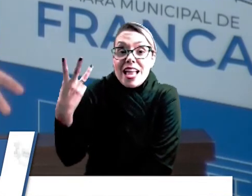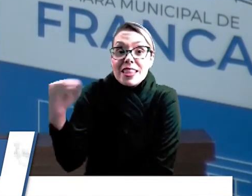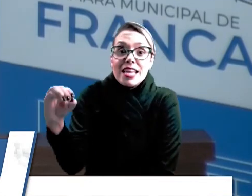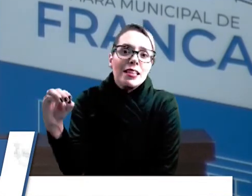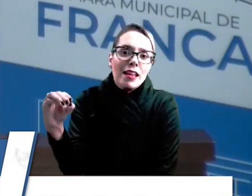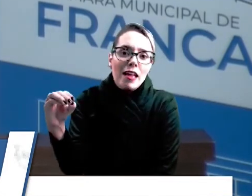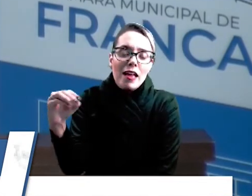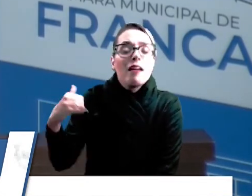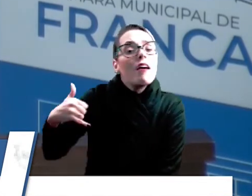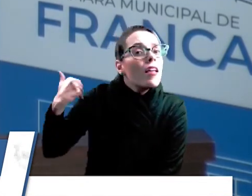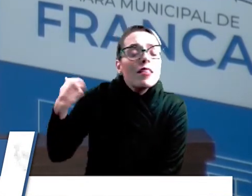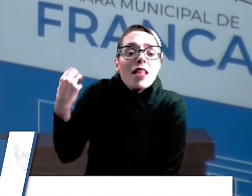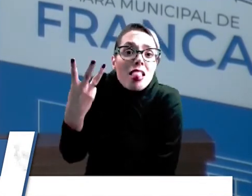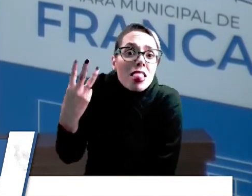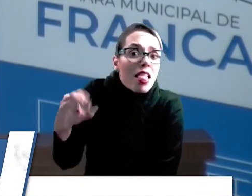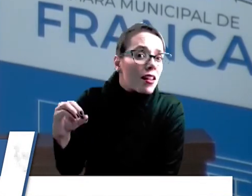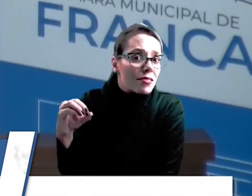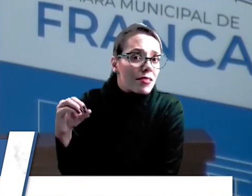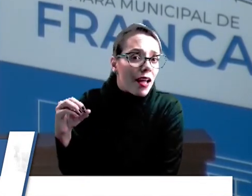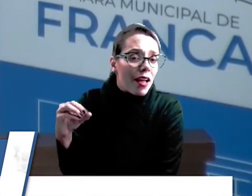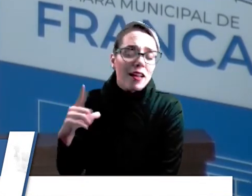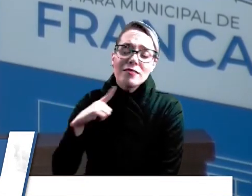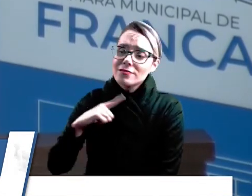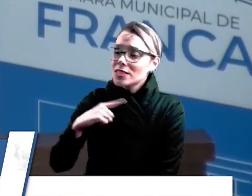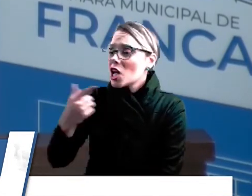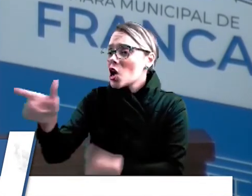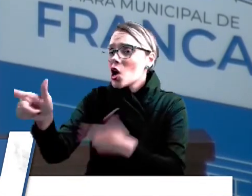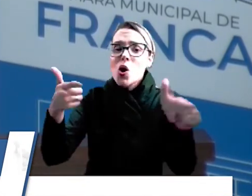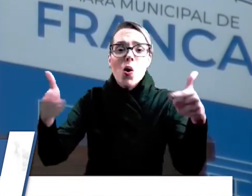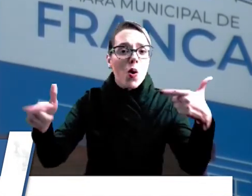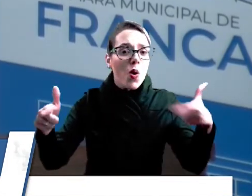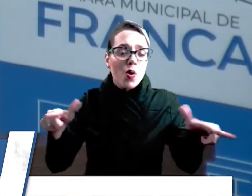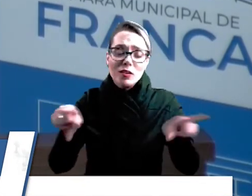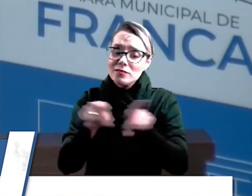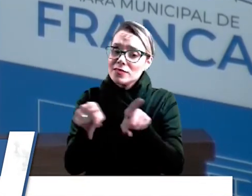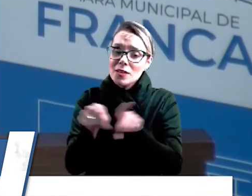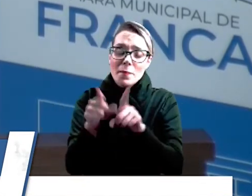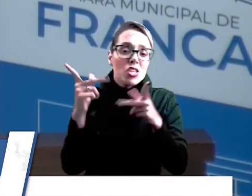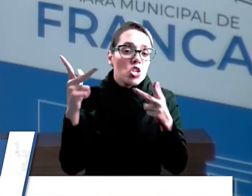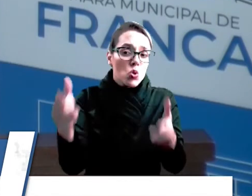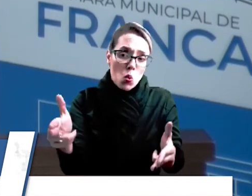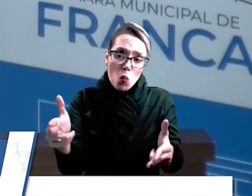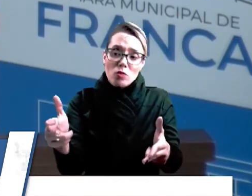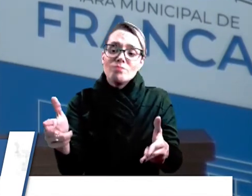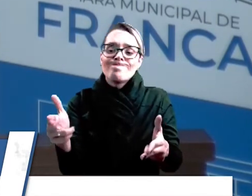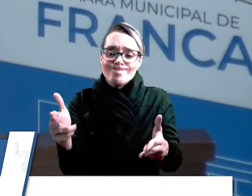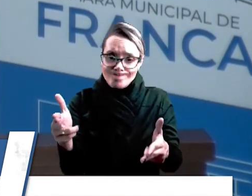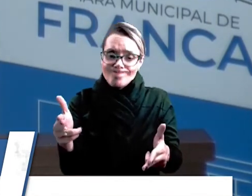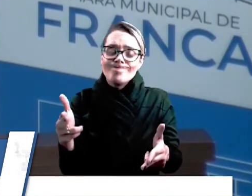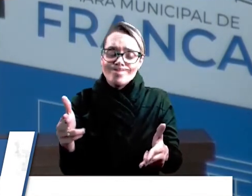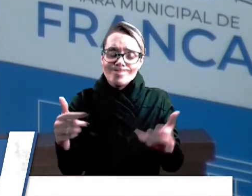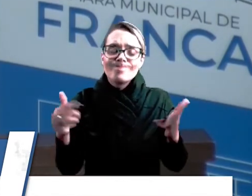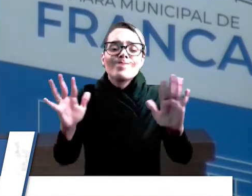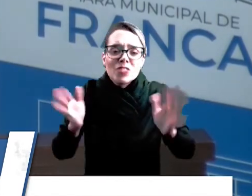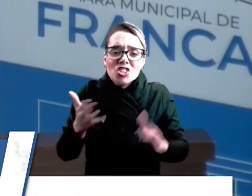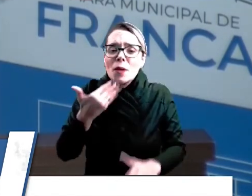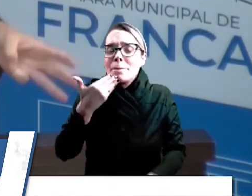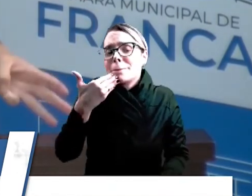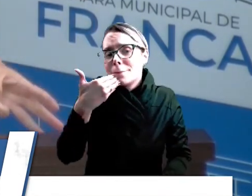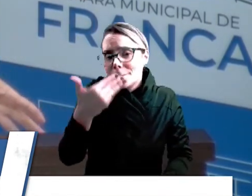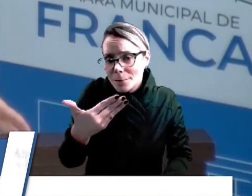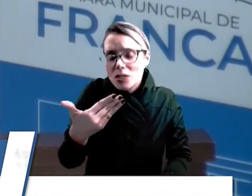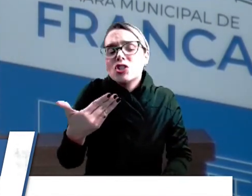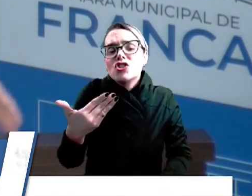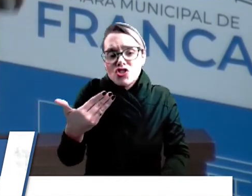nas outras áreas é a mesma coisa. Então, fica aqui mais uma solicitação que nós já temos aqui, ó.